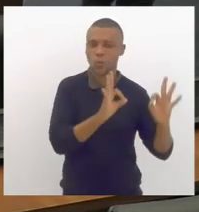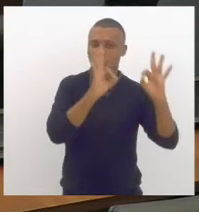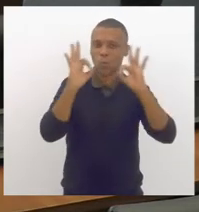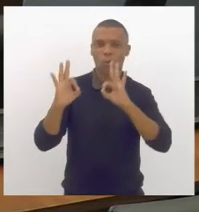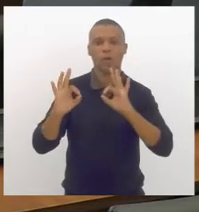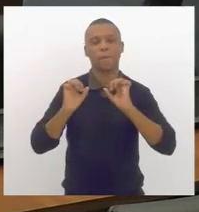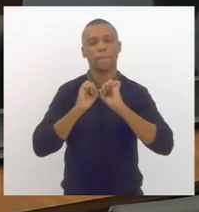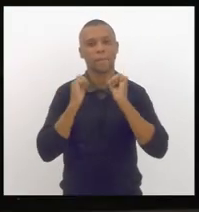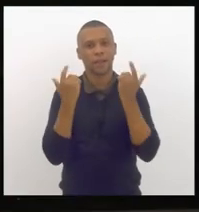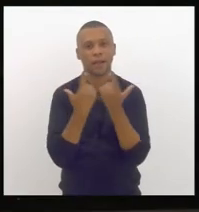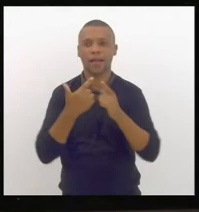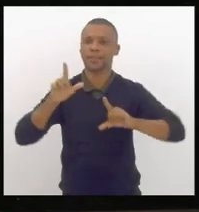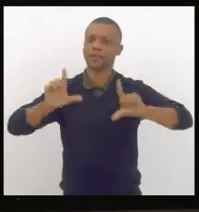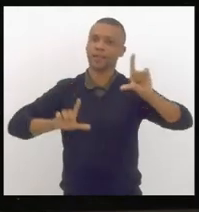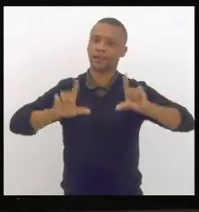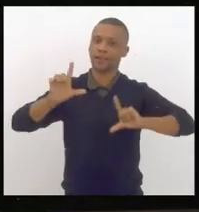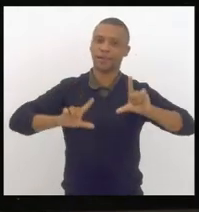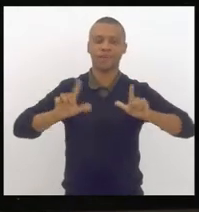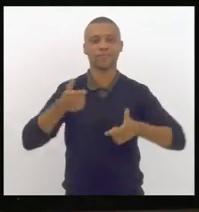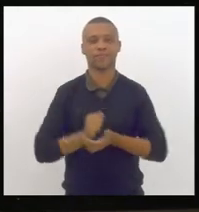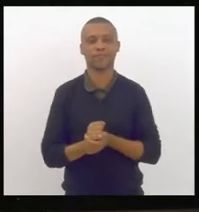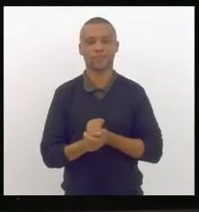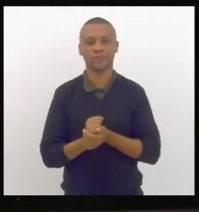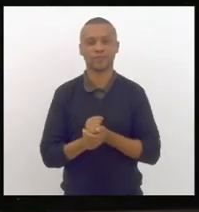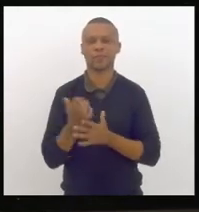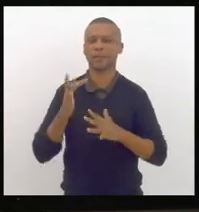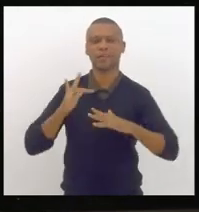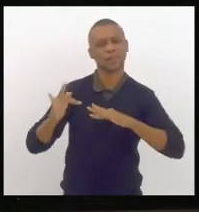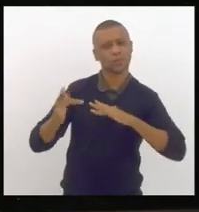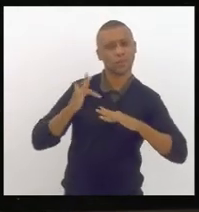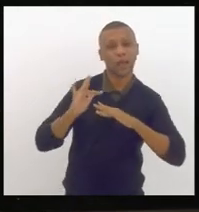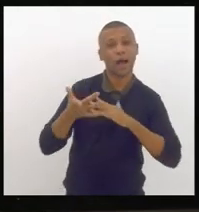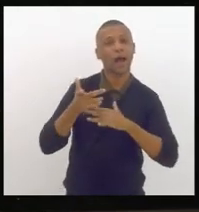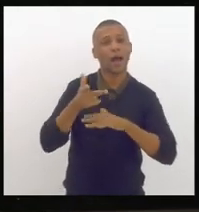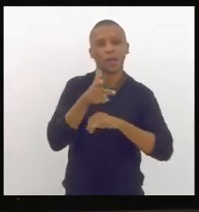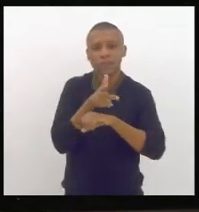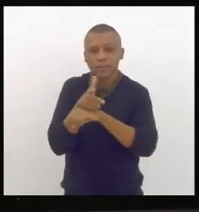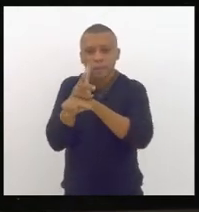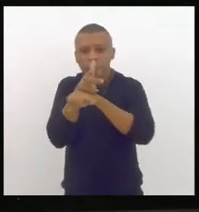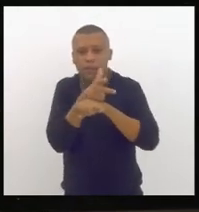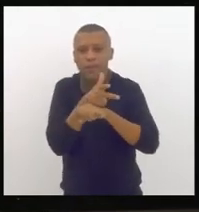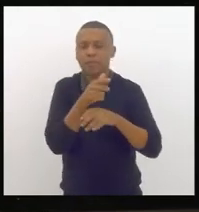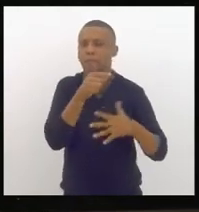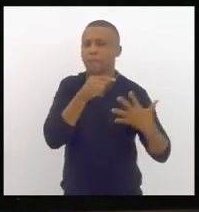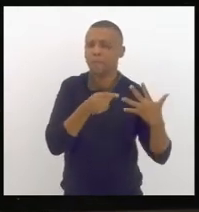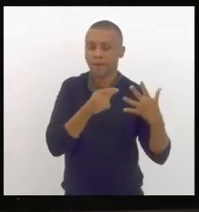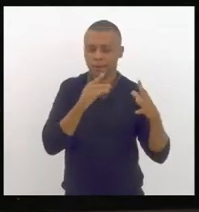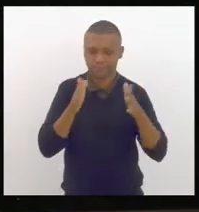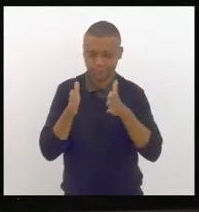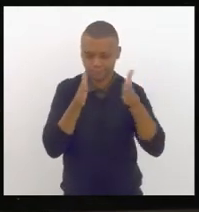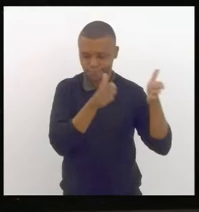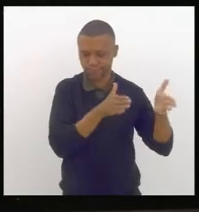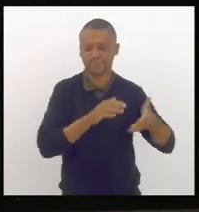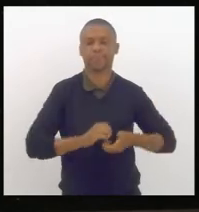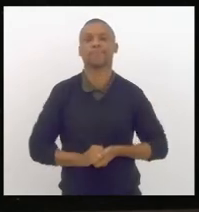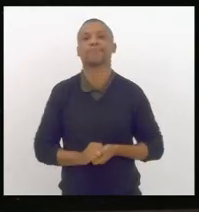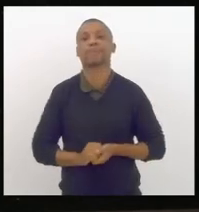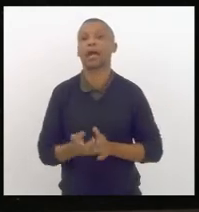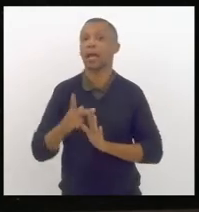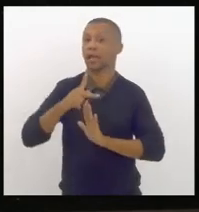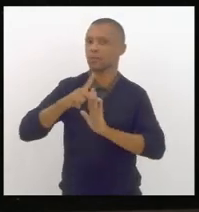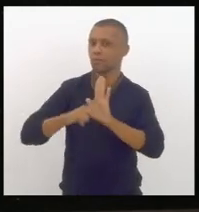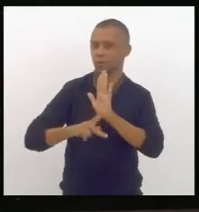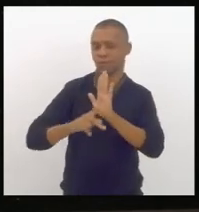Alerge, pelas nossas outras mídias. Bom, esse projeto é fundamental para garantir não